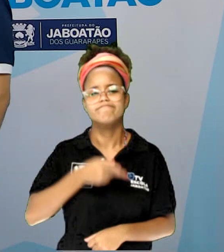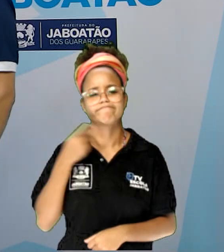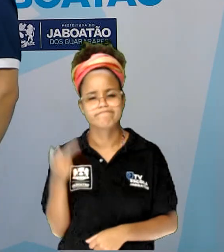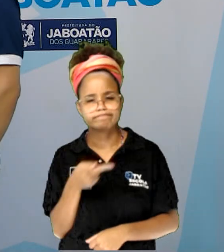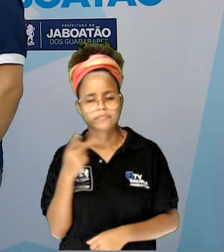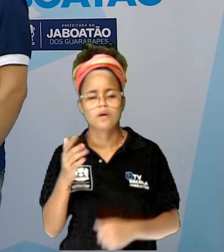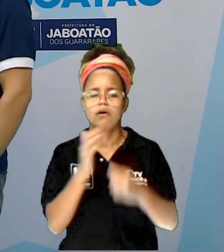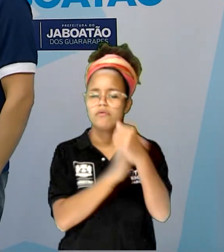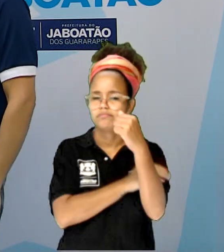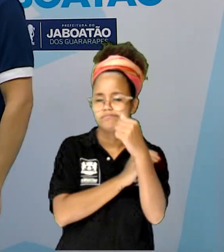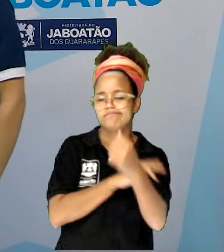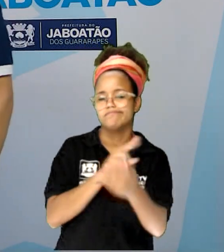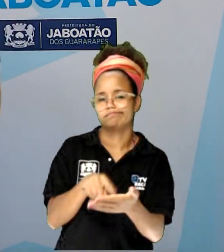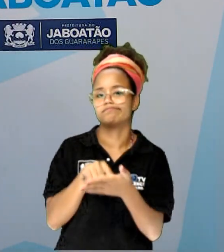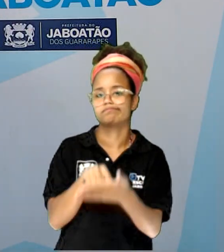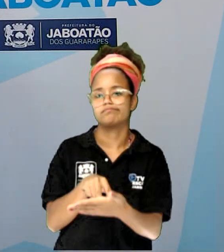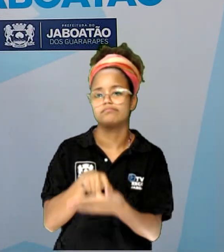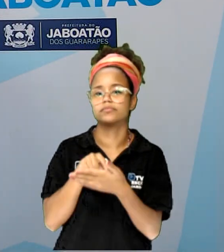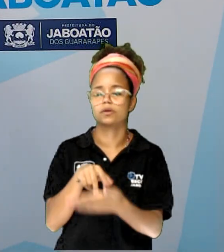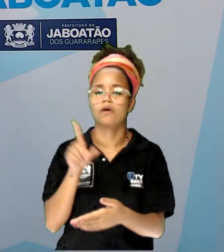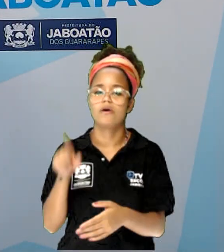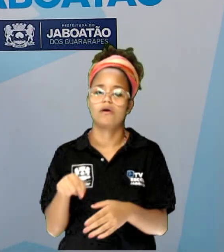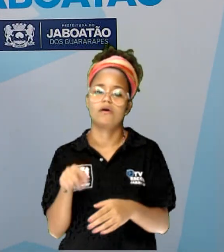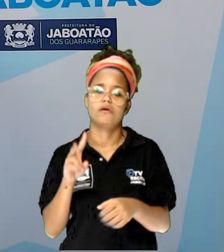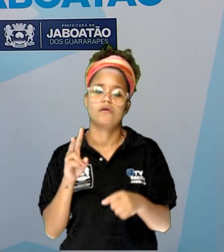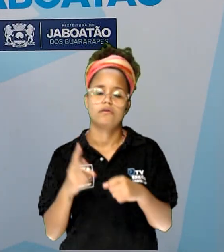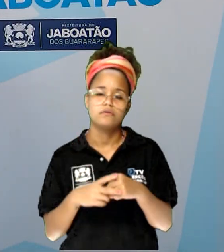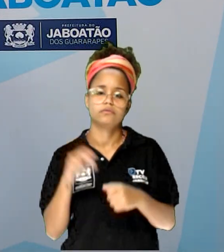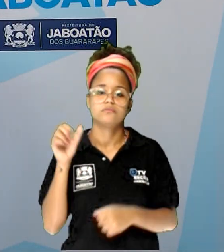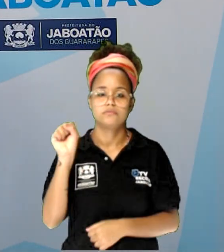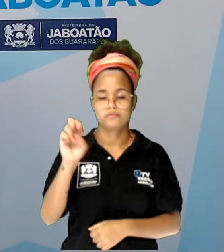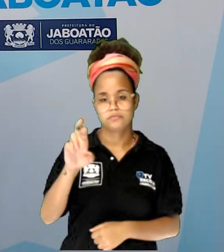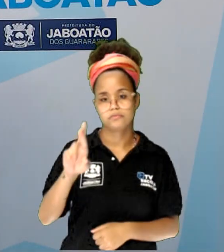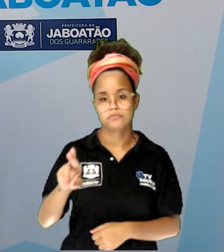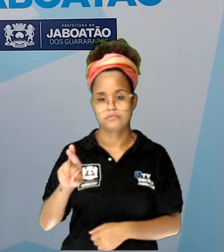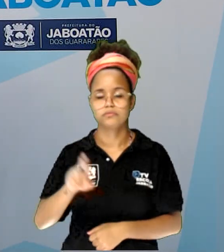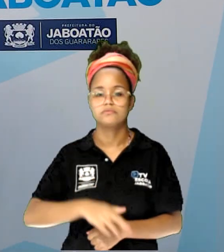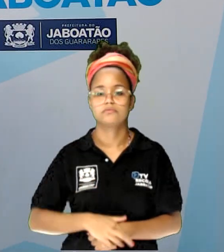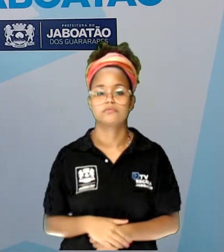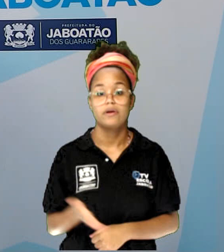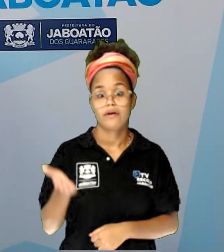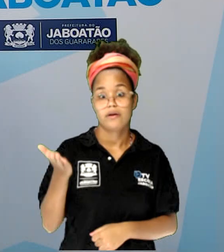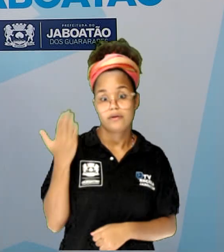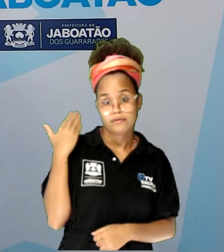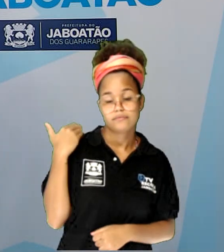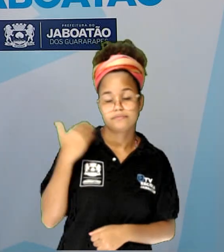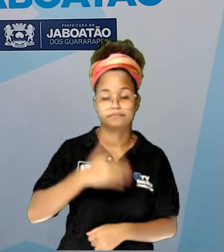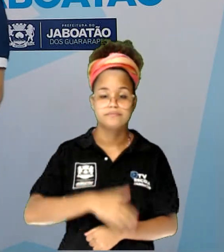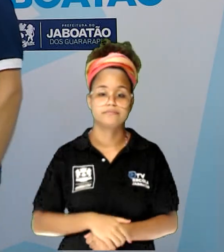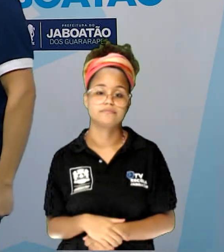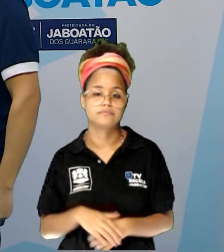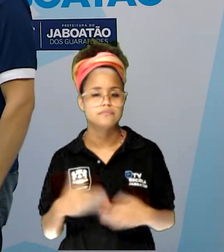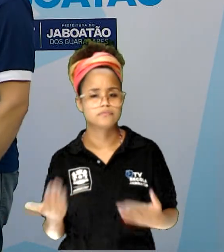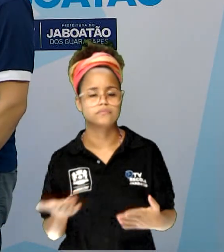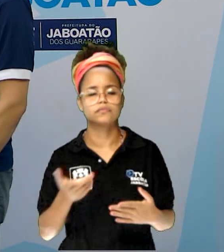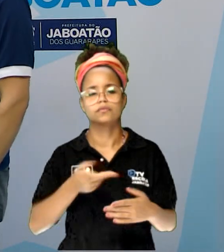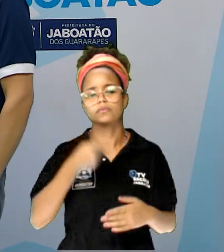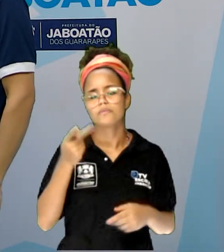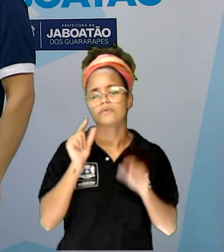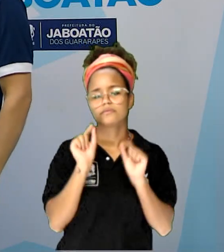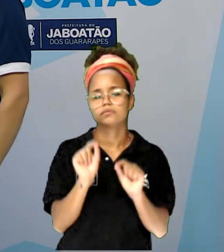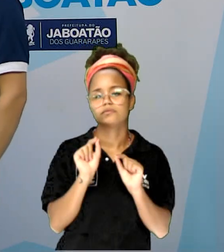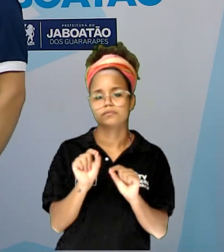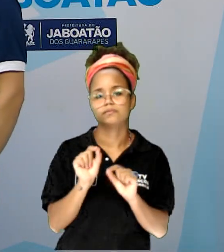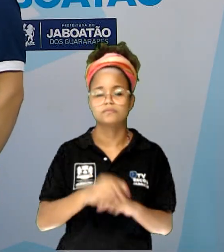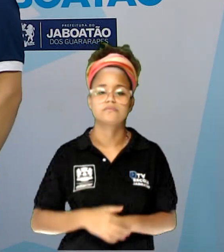de força e persistência, aqui está o verbo ser empregado no pretérito, né? Era. Então ele afirma para a gente que